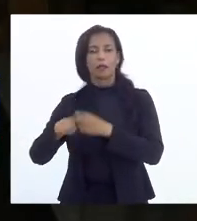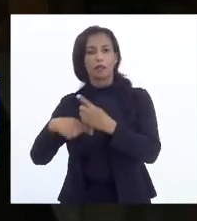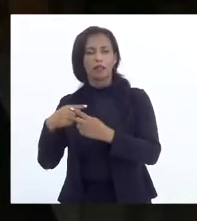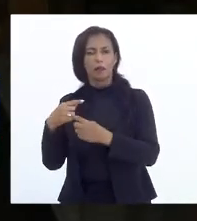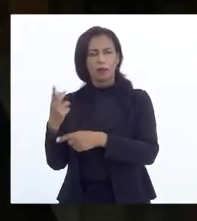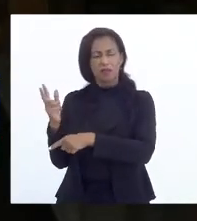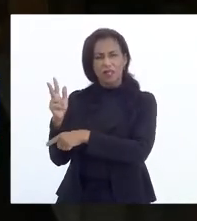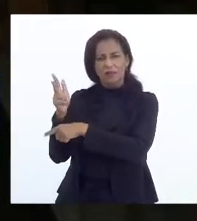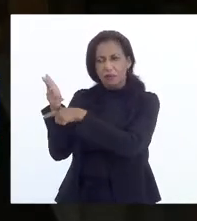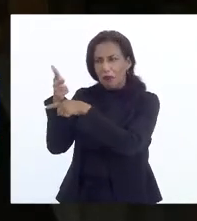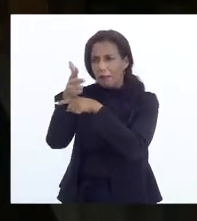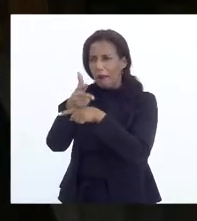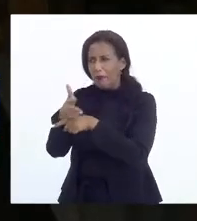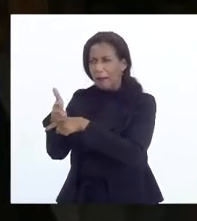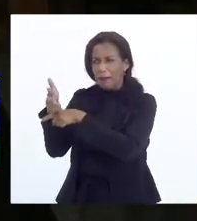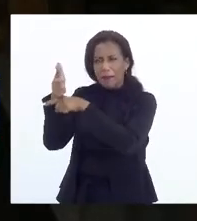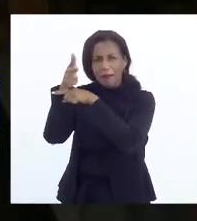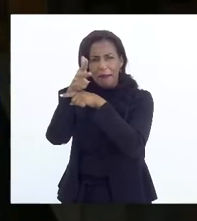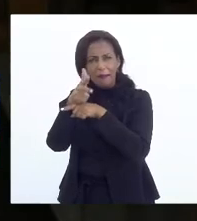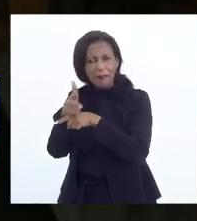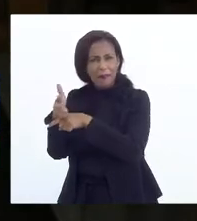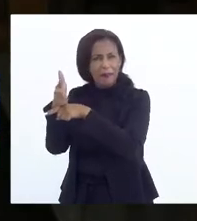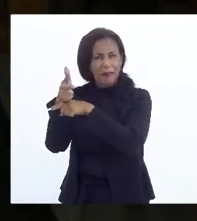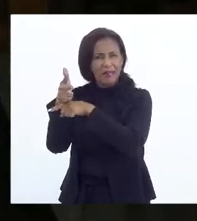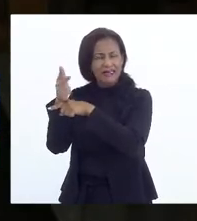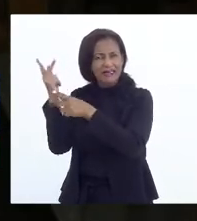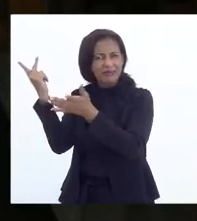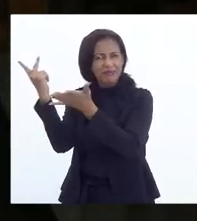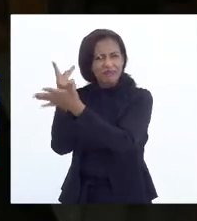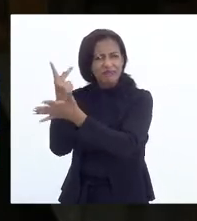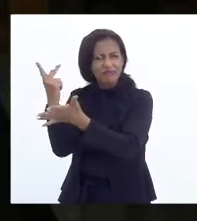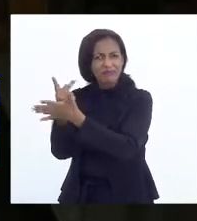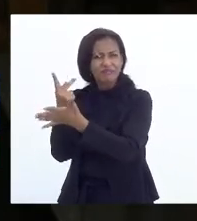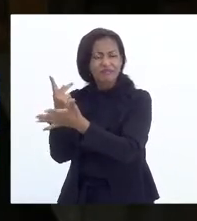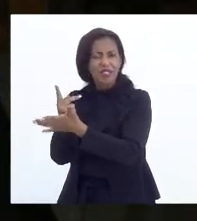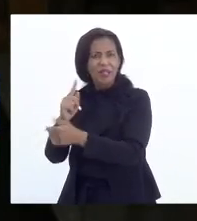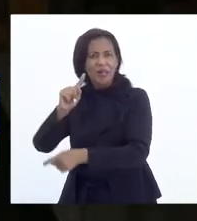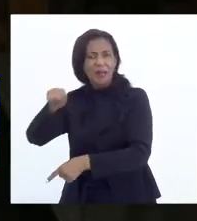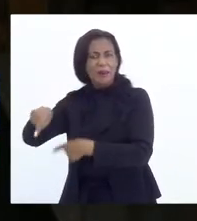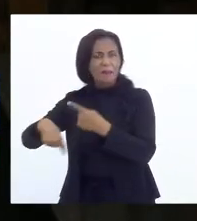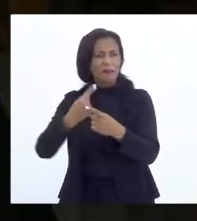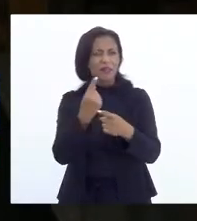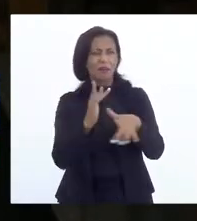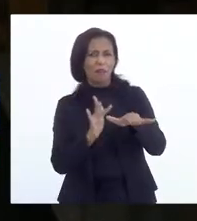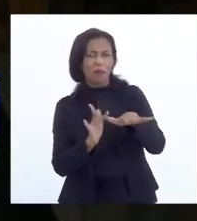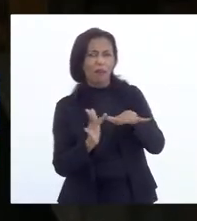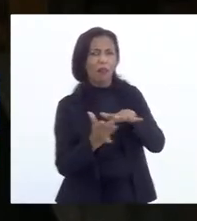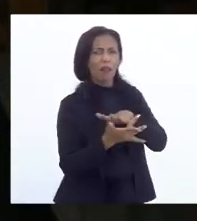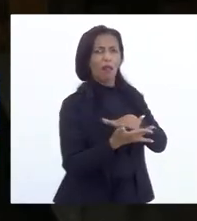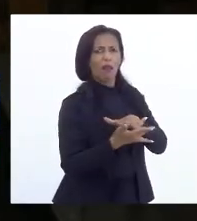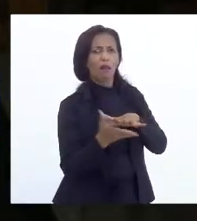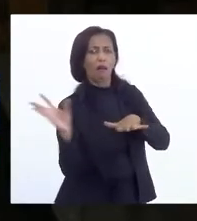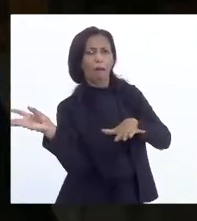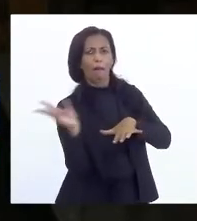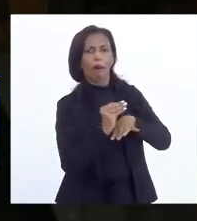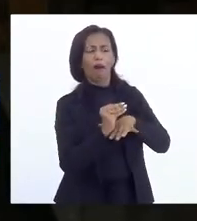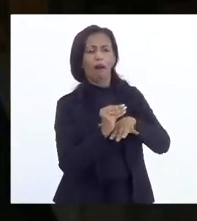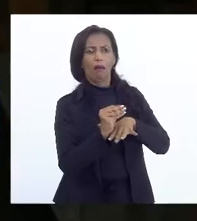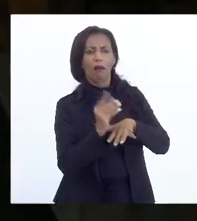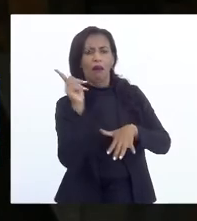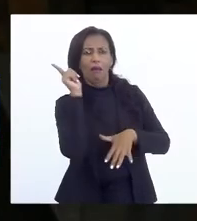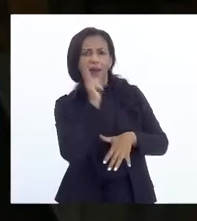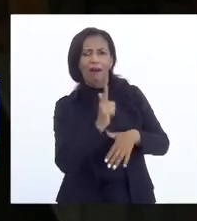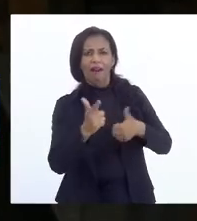uma inspeção absolutamente inadequada para postar nas suas redes sociais, com isso,